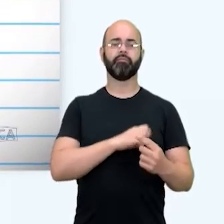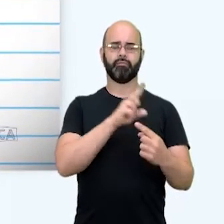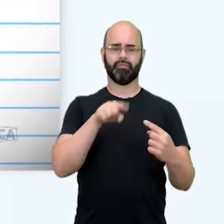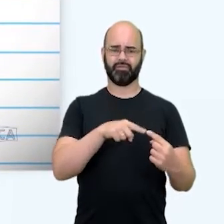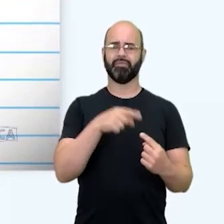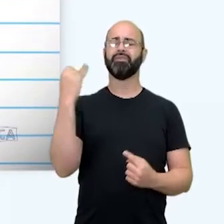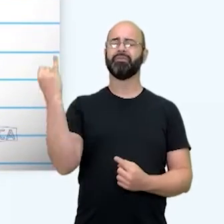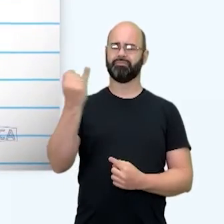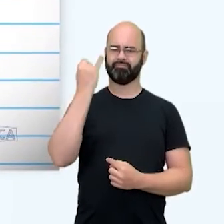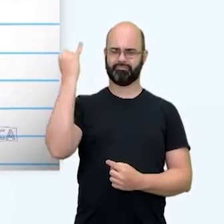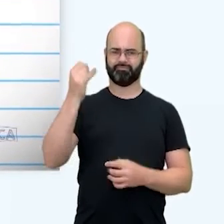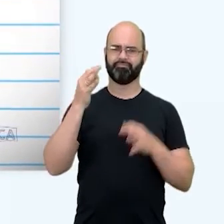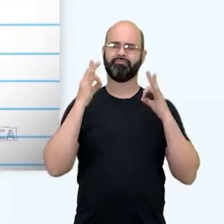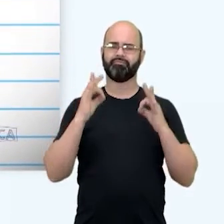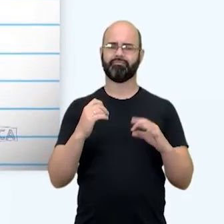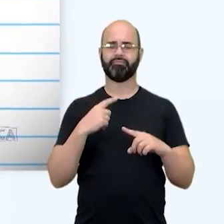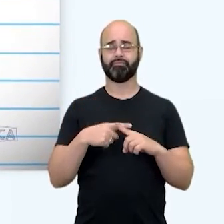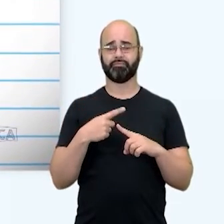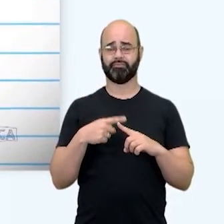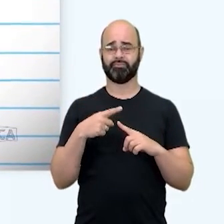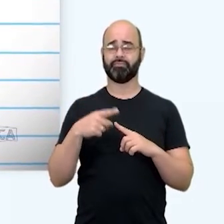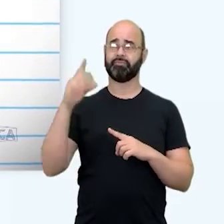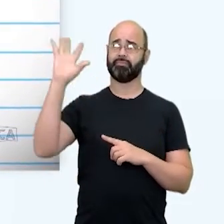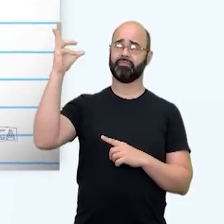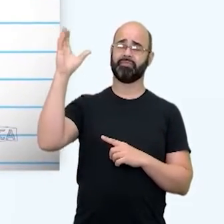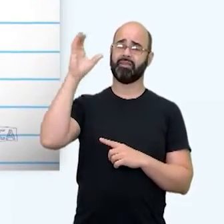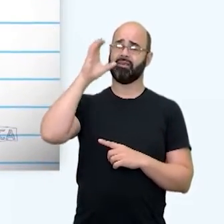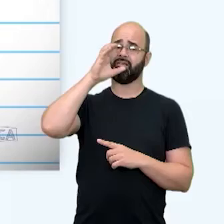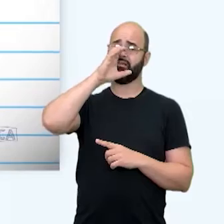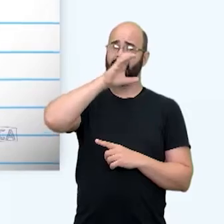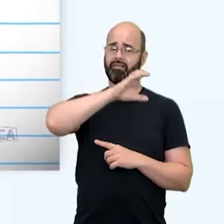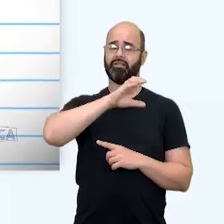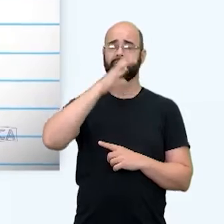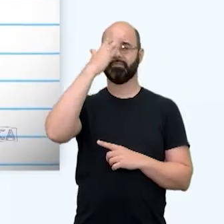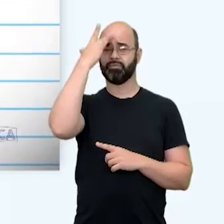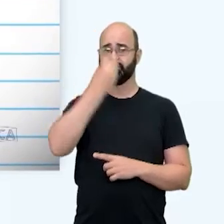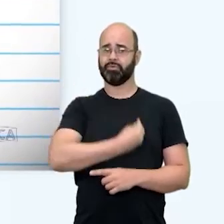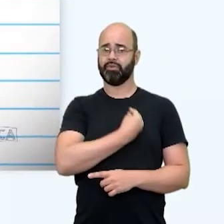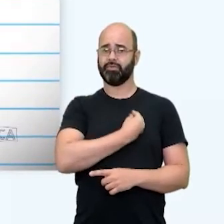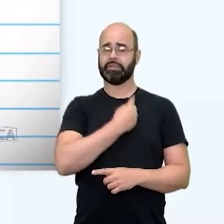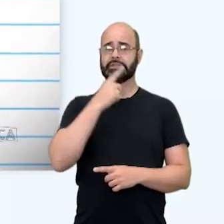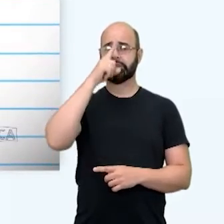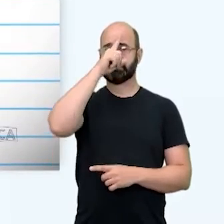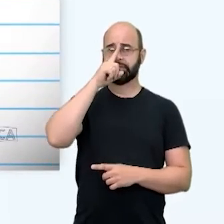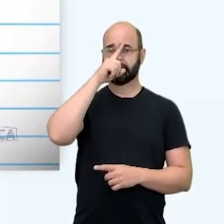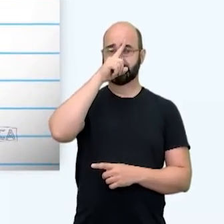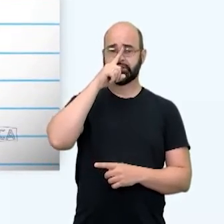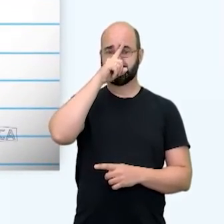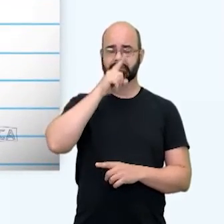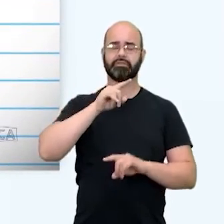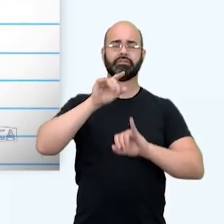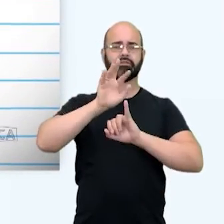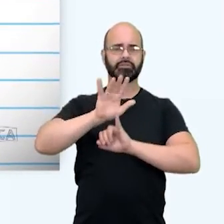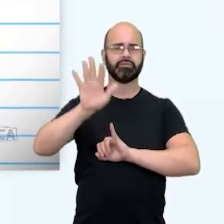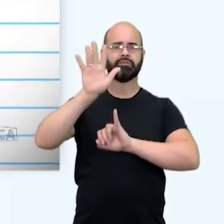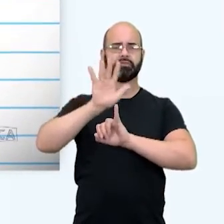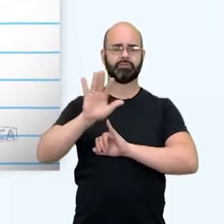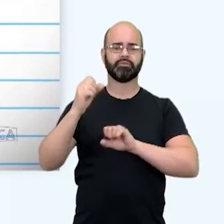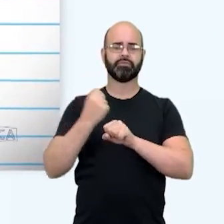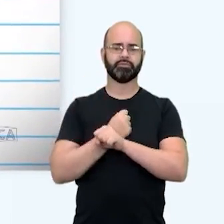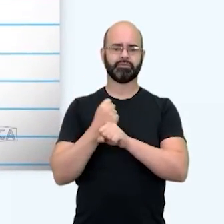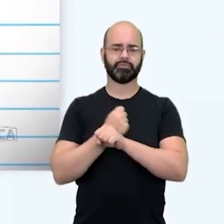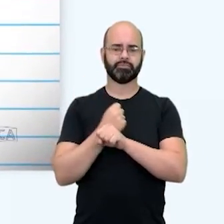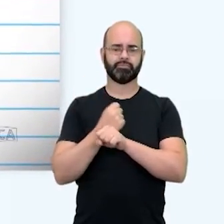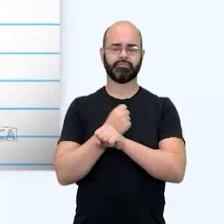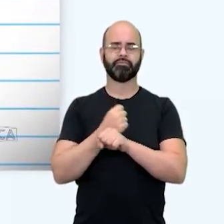extrema relevância. Afinal, o aquecimento global coloca a própria vida humana em risco. Séculos de industrialização e ações do homem como a